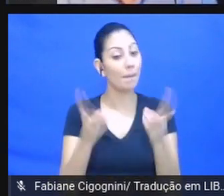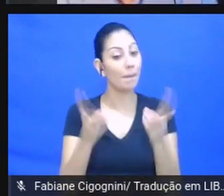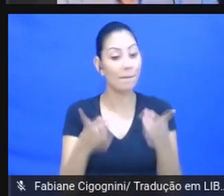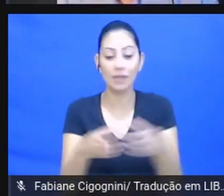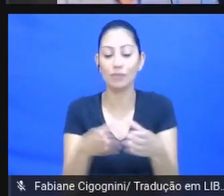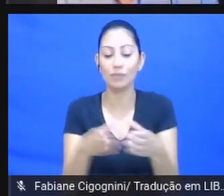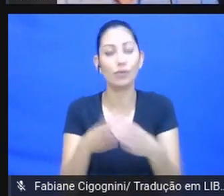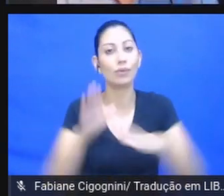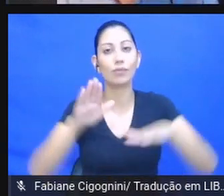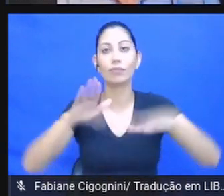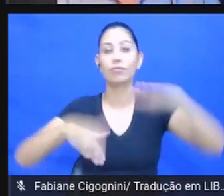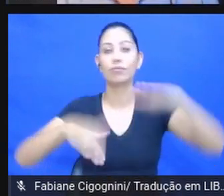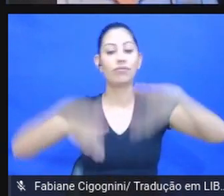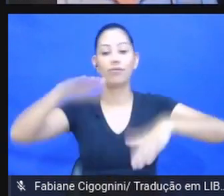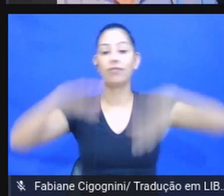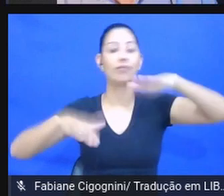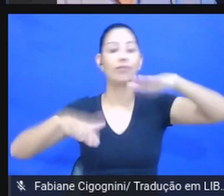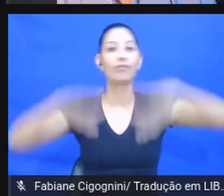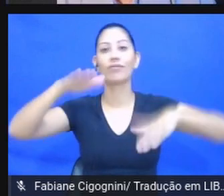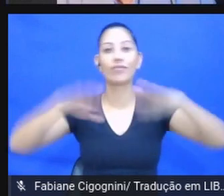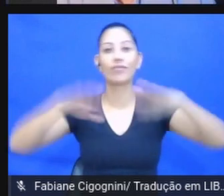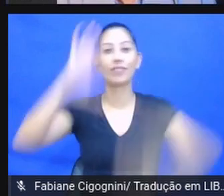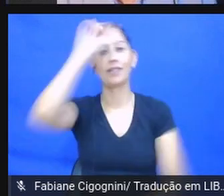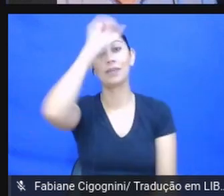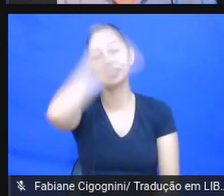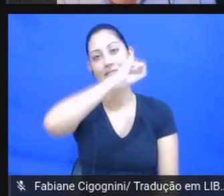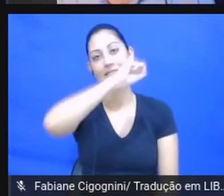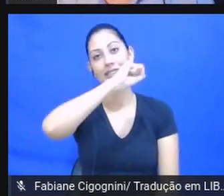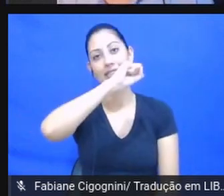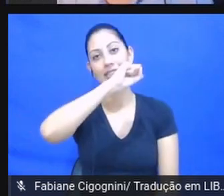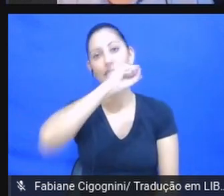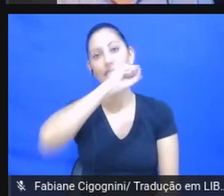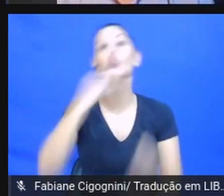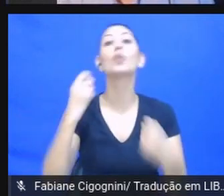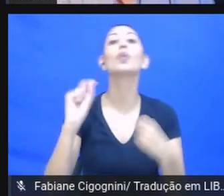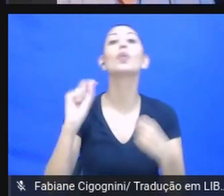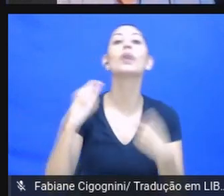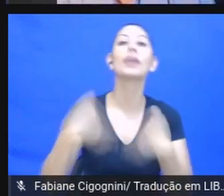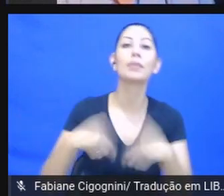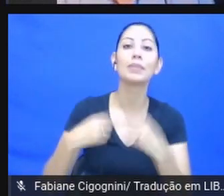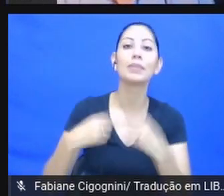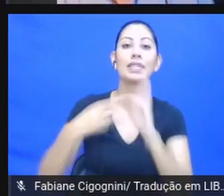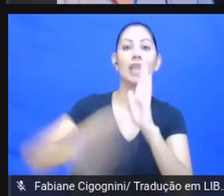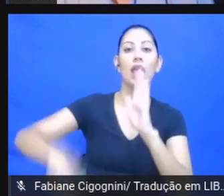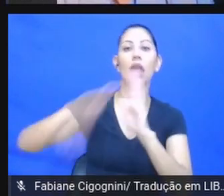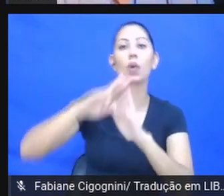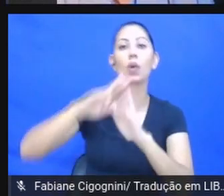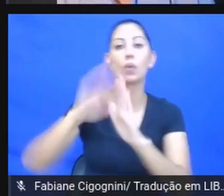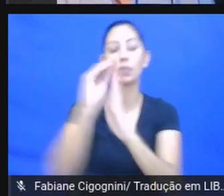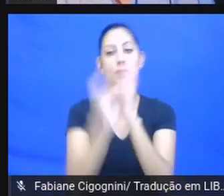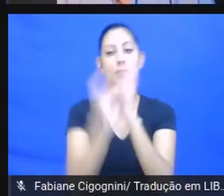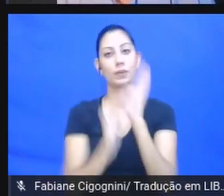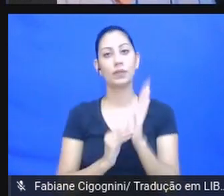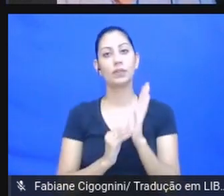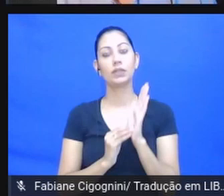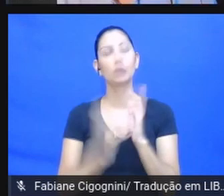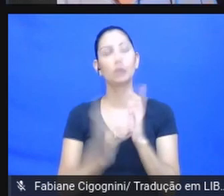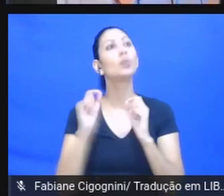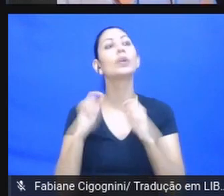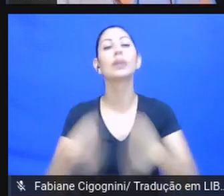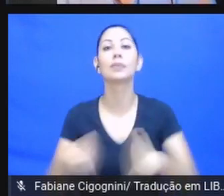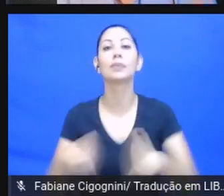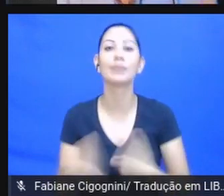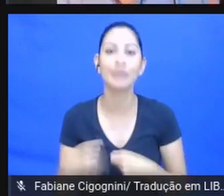alunos, entre grupos, o que precisará repor, o que precisará